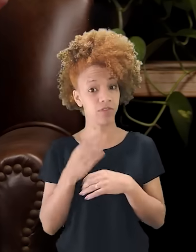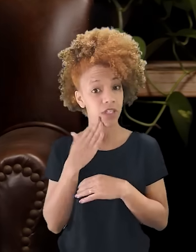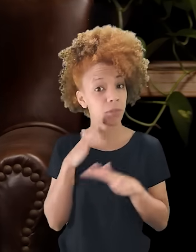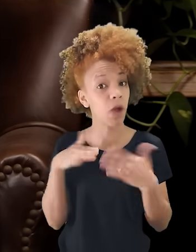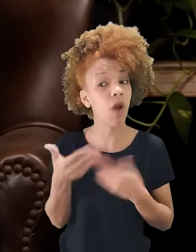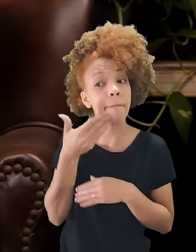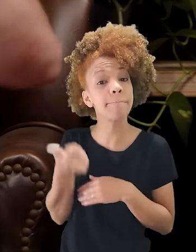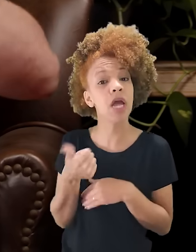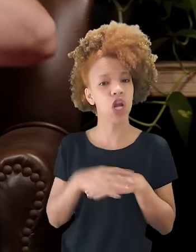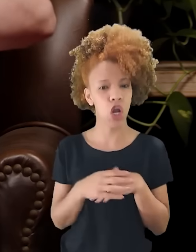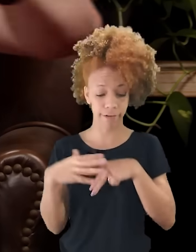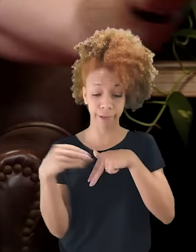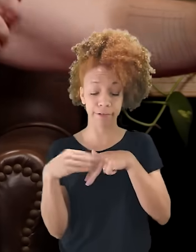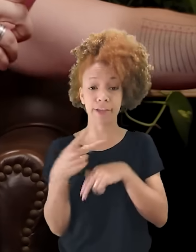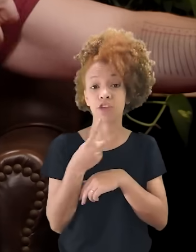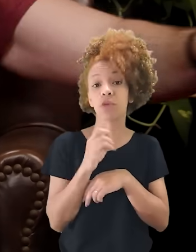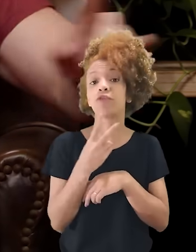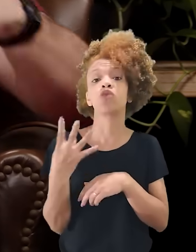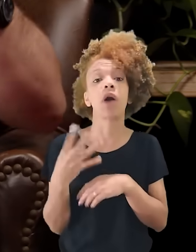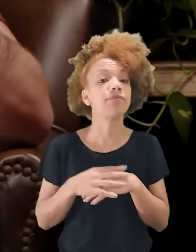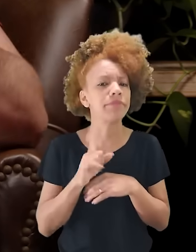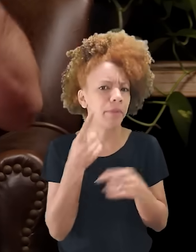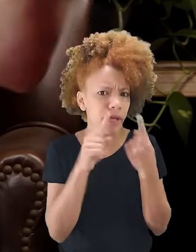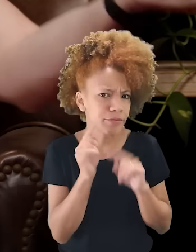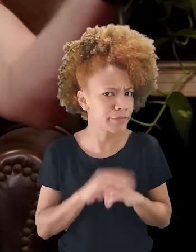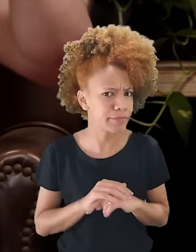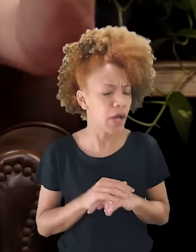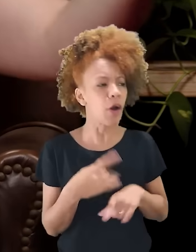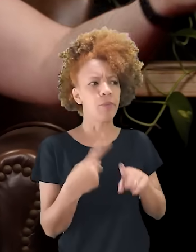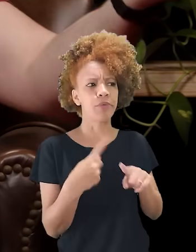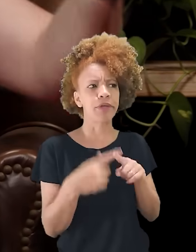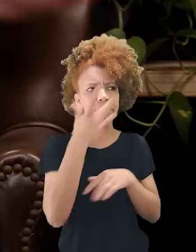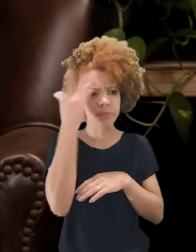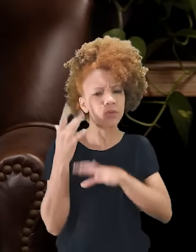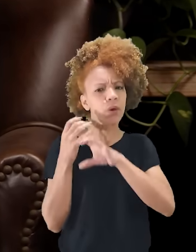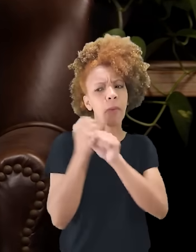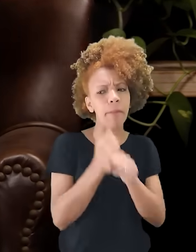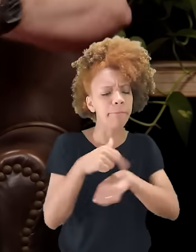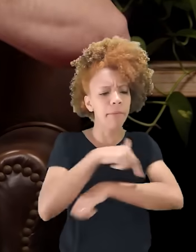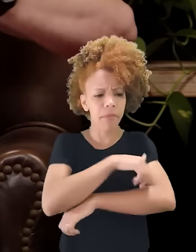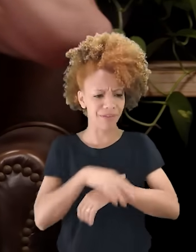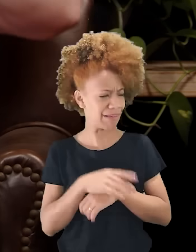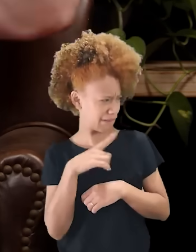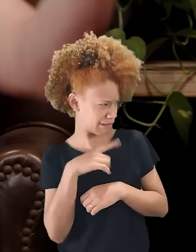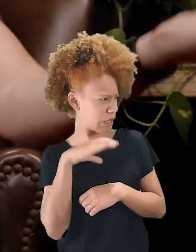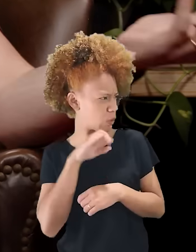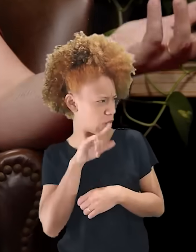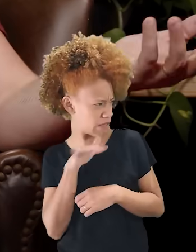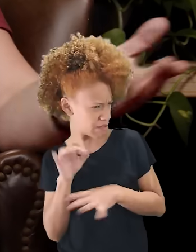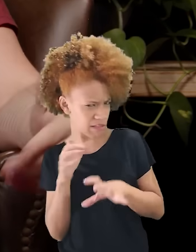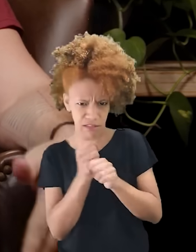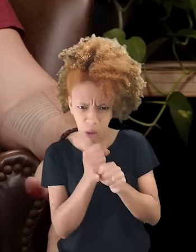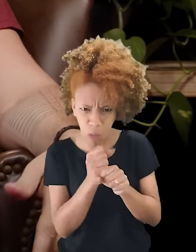sobre qual é a melhor coleção de 2024 Não é esse o assunto o assunto é Por que que as pessoas compram coleções acho que é mais esse caminho Por que que existe